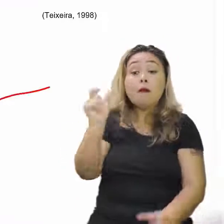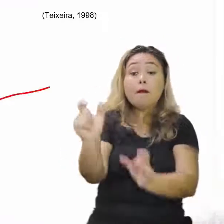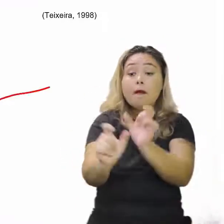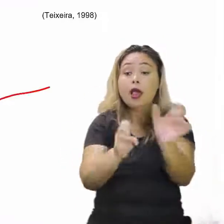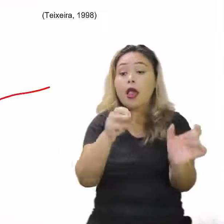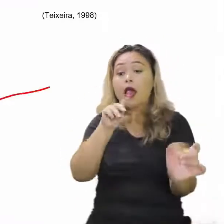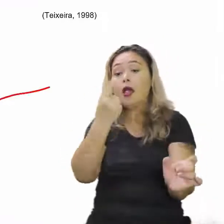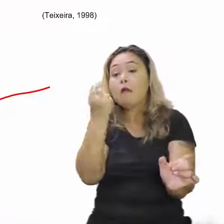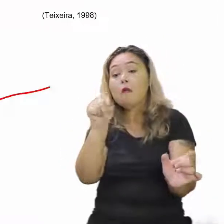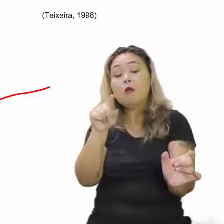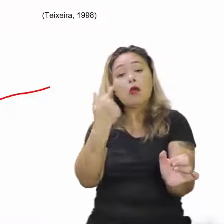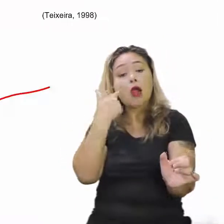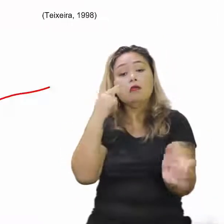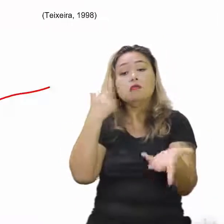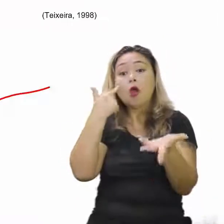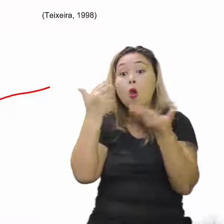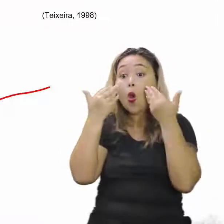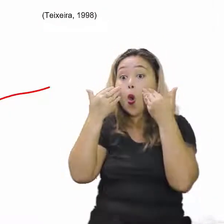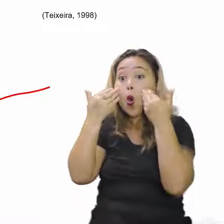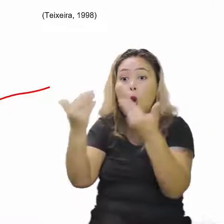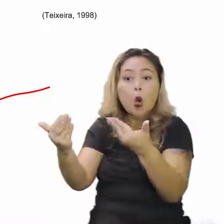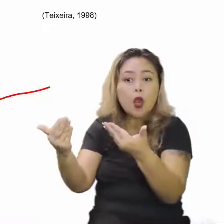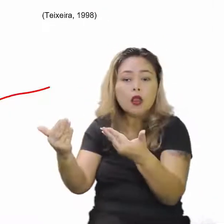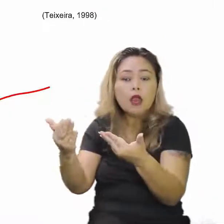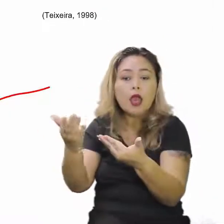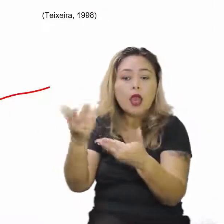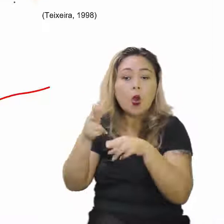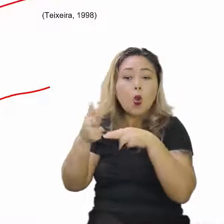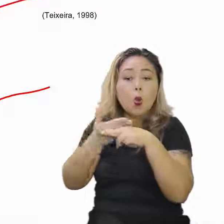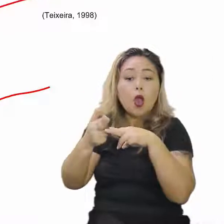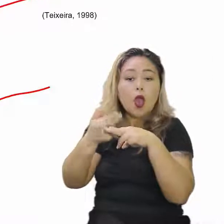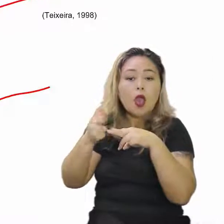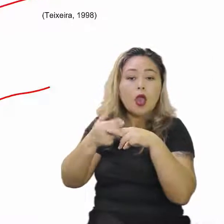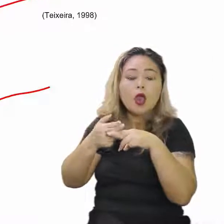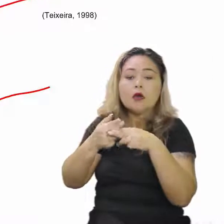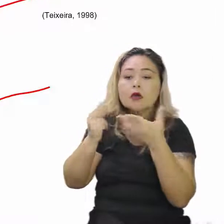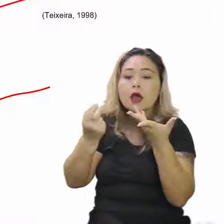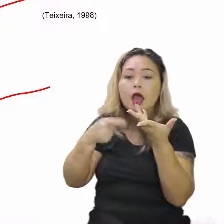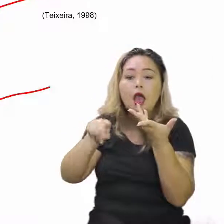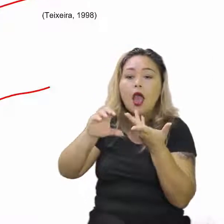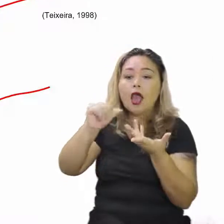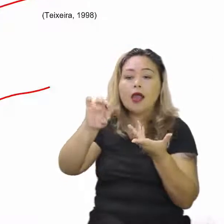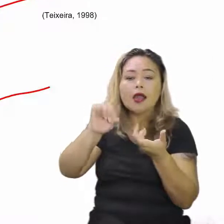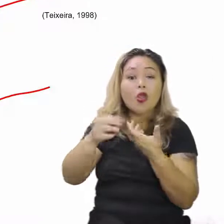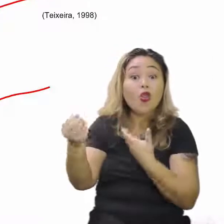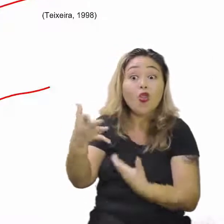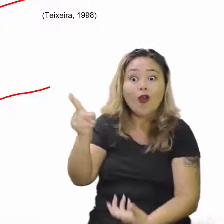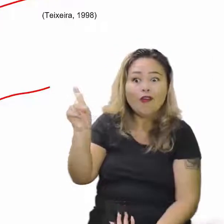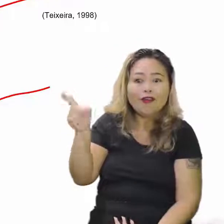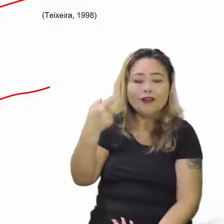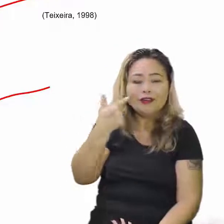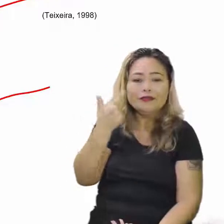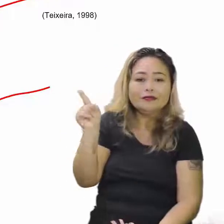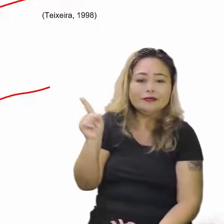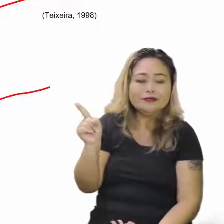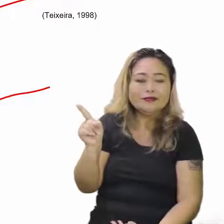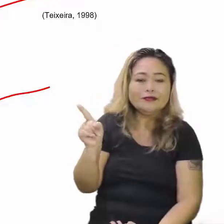Olha aqui. Olha o cacau. Olha a castanha, mas essa castanha tá novinha pra caramba, tá?